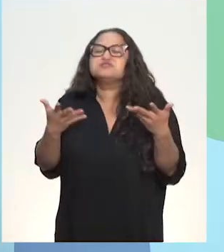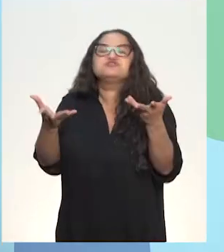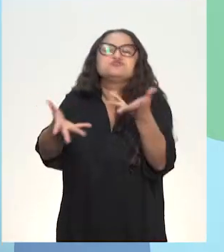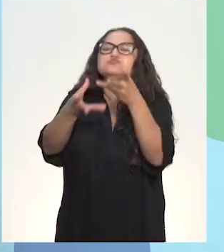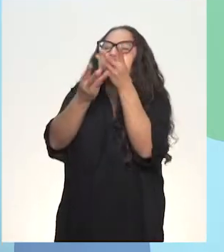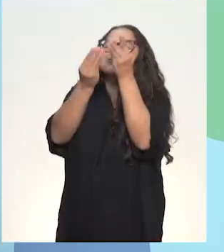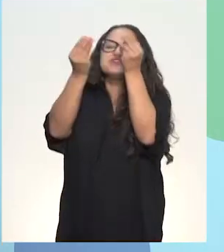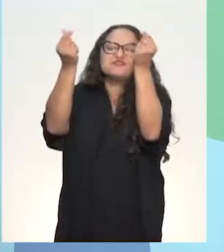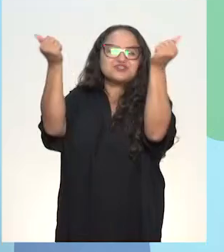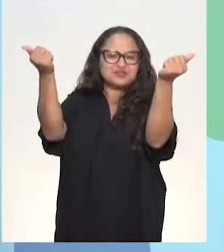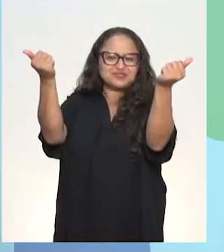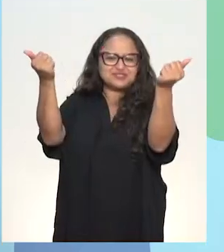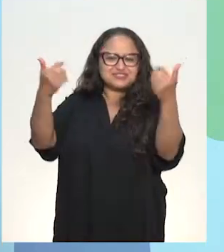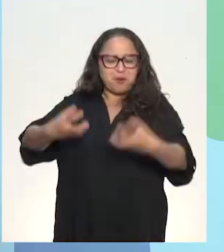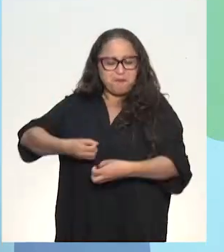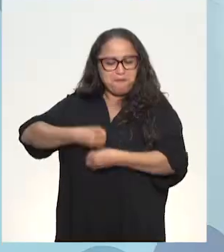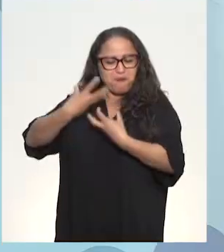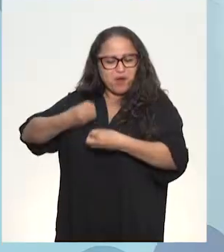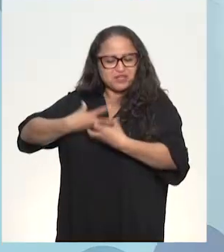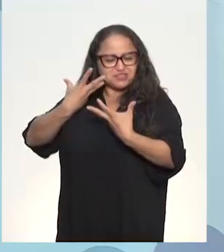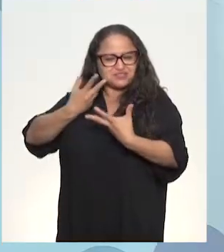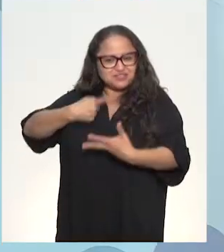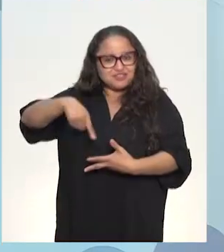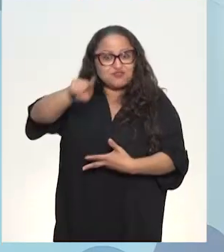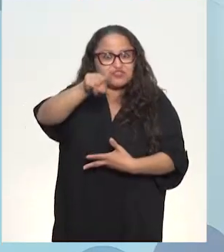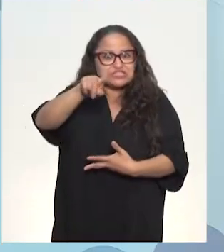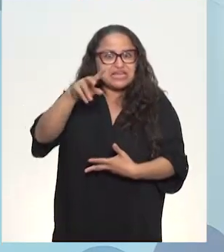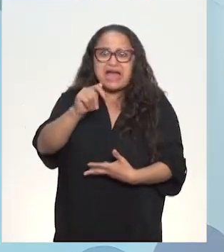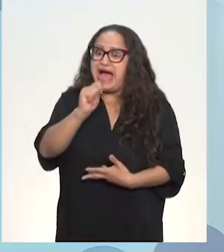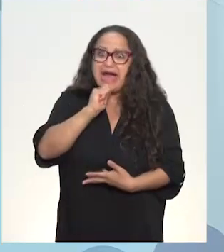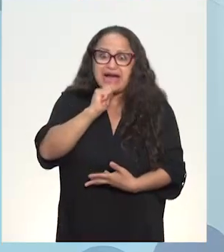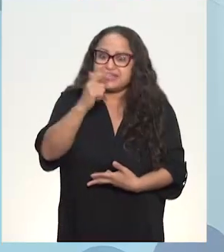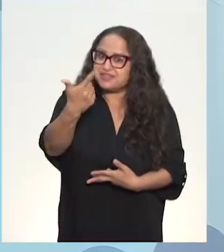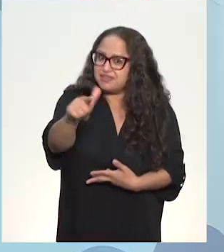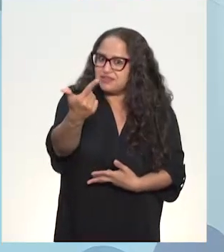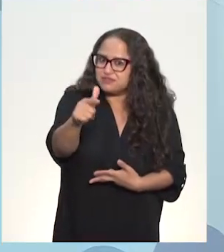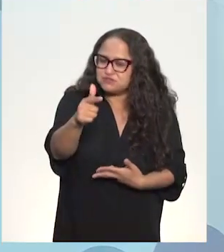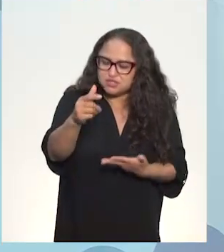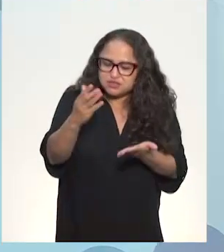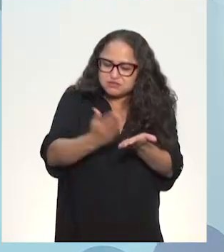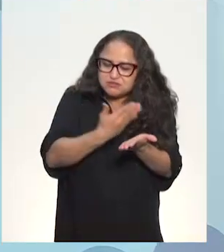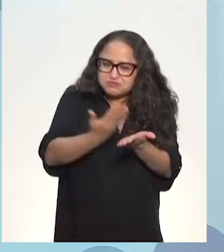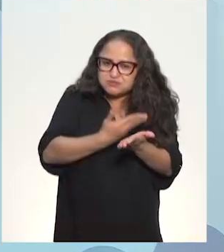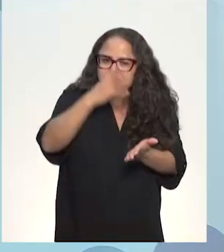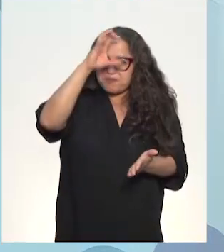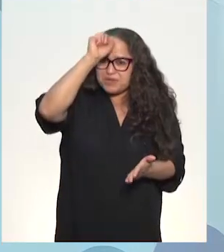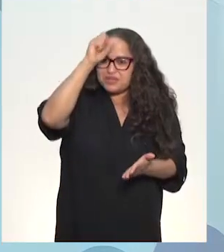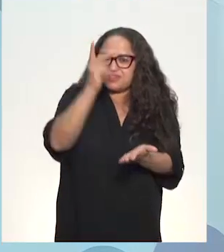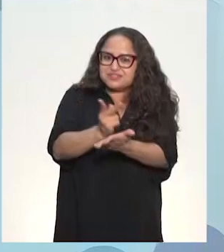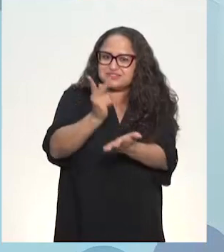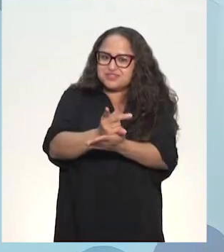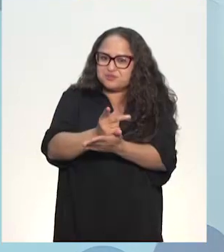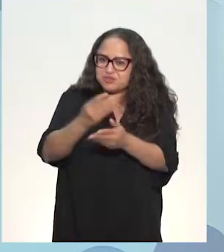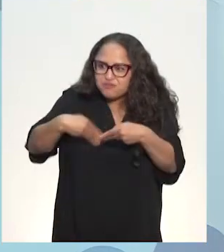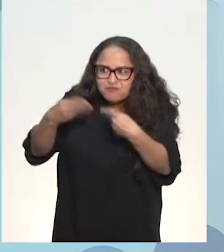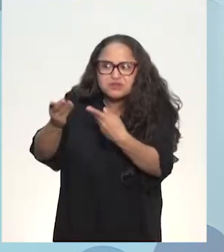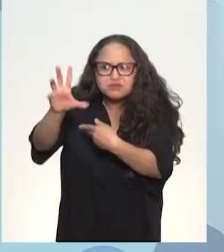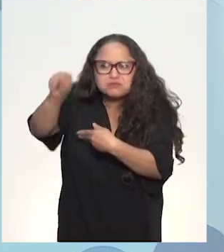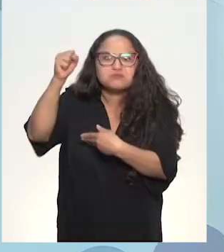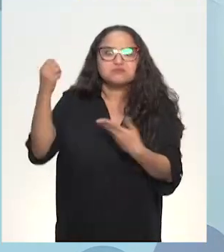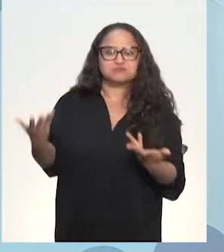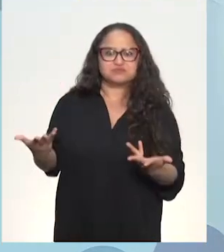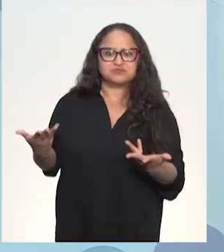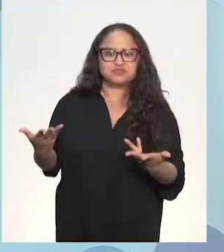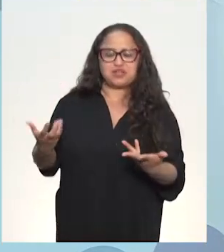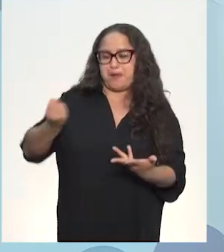aula maravilhosa. Se você ainda não tem o seu caderno Aprender Sempre, por favor, né? Vá atrás dele. E se você tiver, vá até a